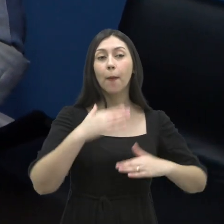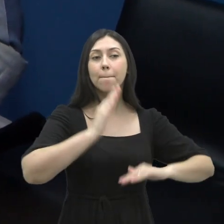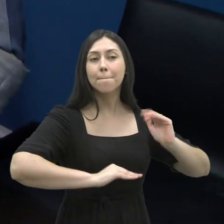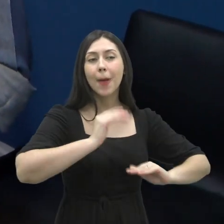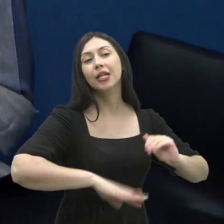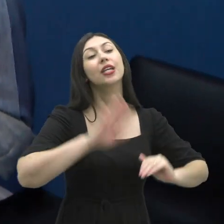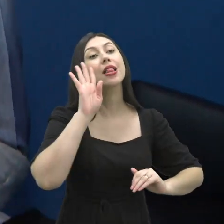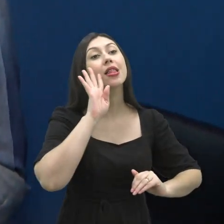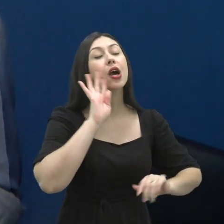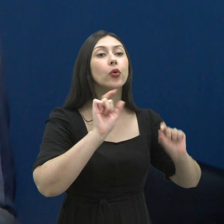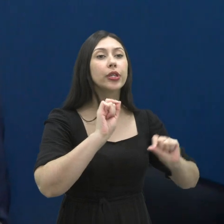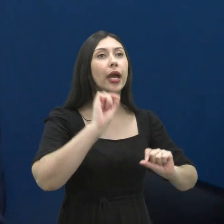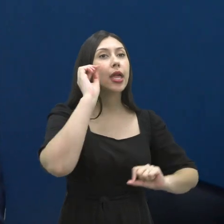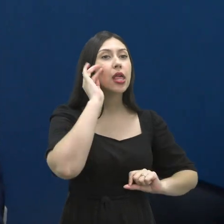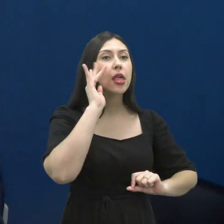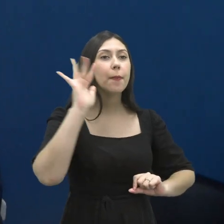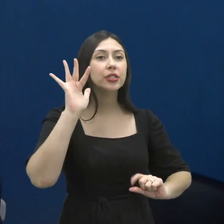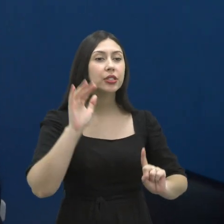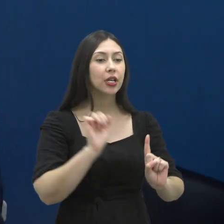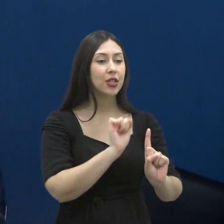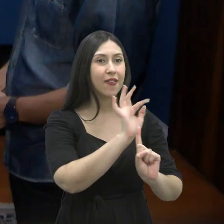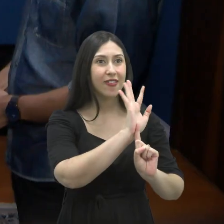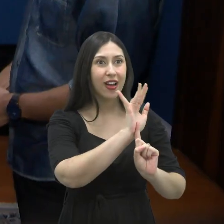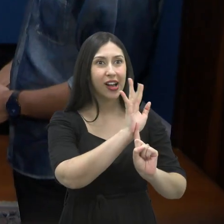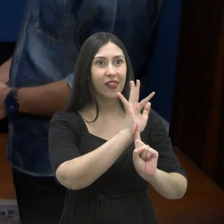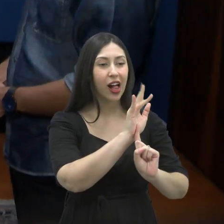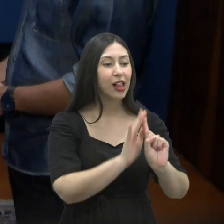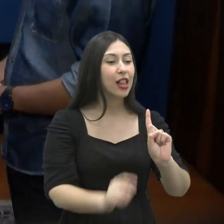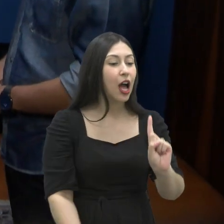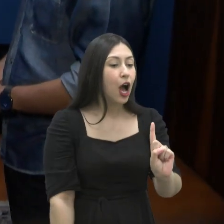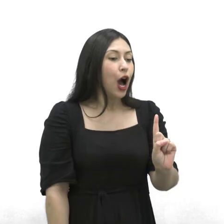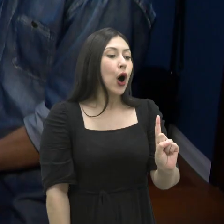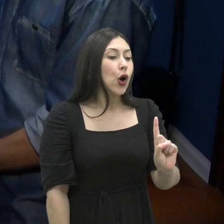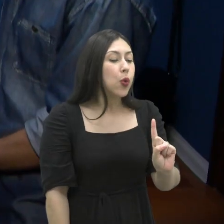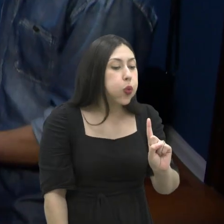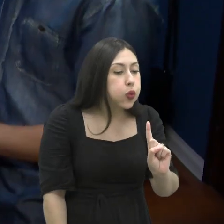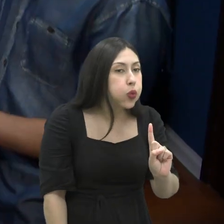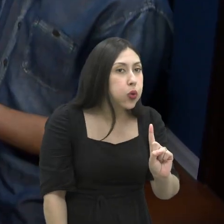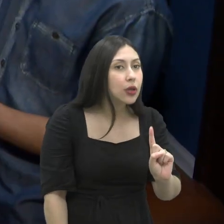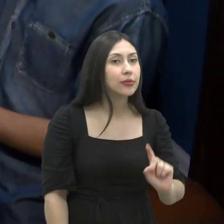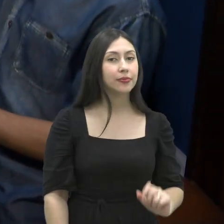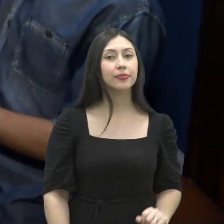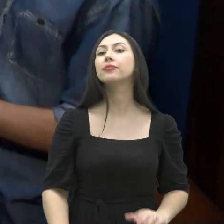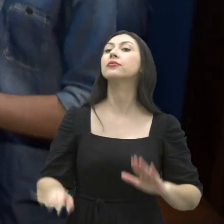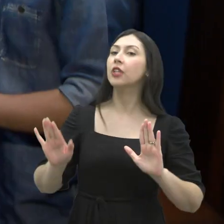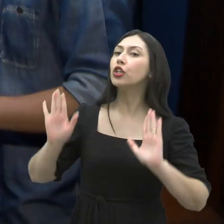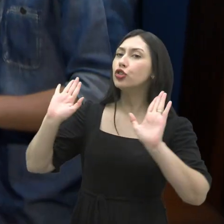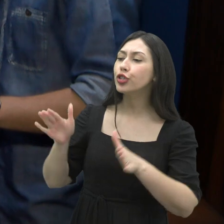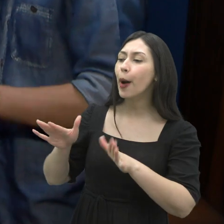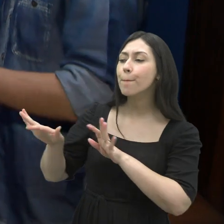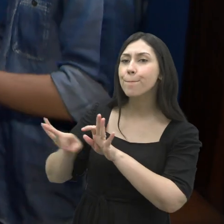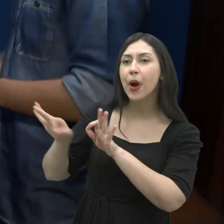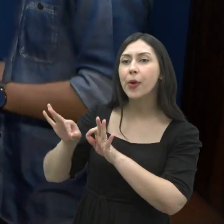bacana pra gente fazer é imaginar que a gente vai soprar uma vela de aniversário, mas um bolo cheio delas. E aí, depois que fez esse